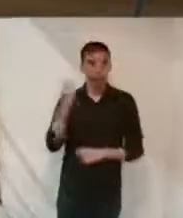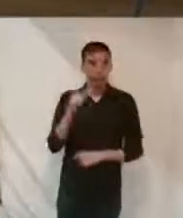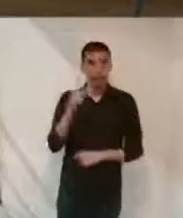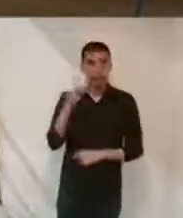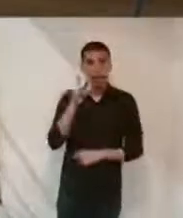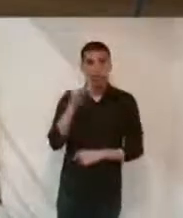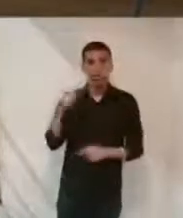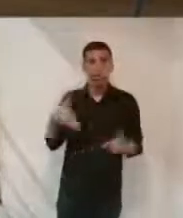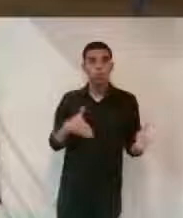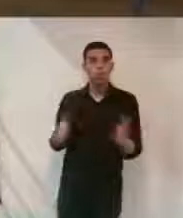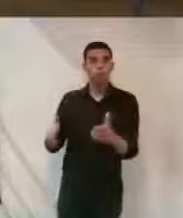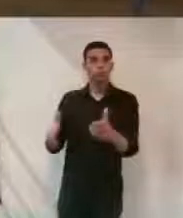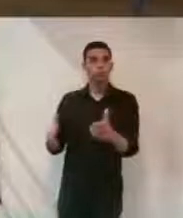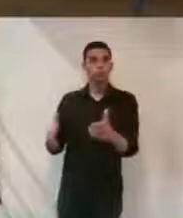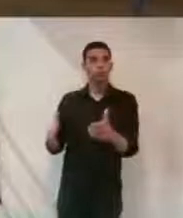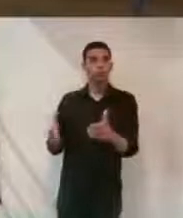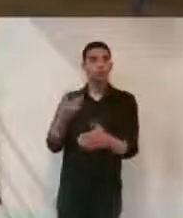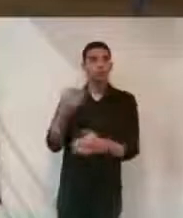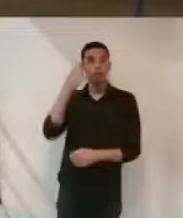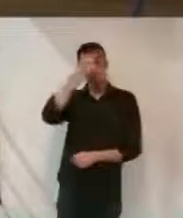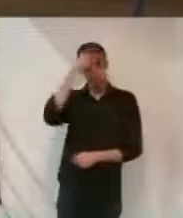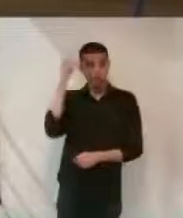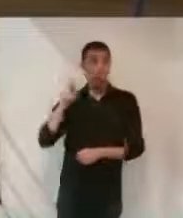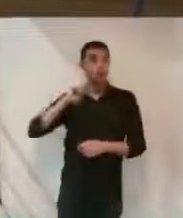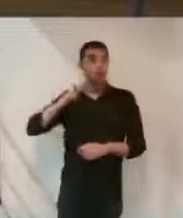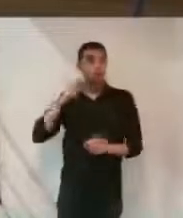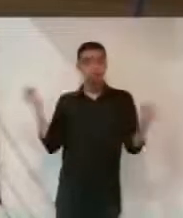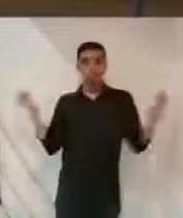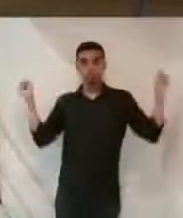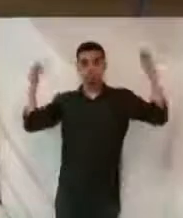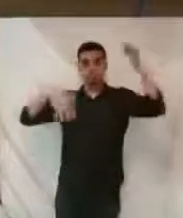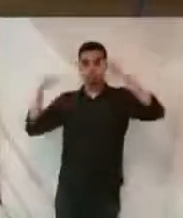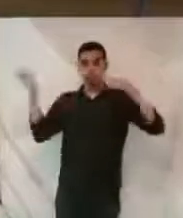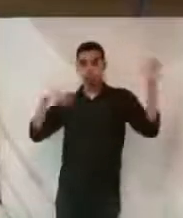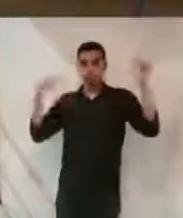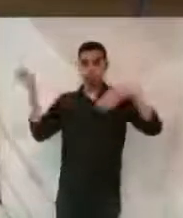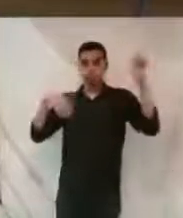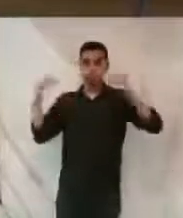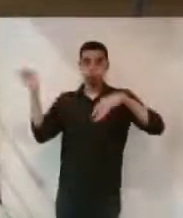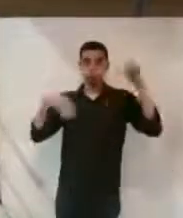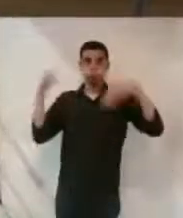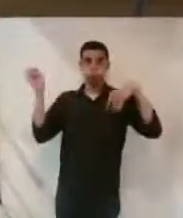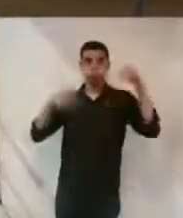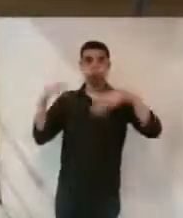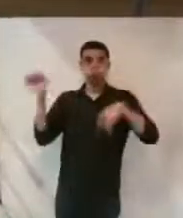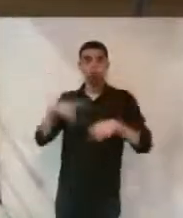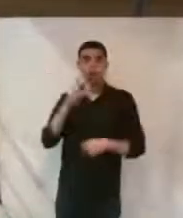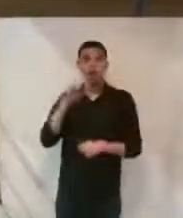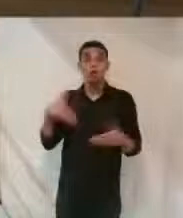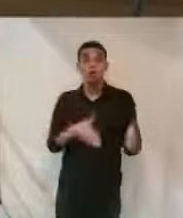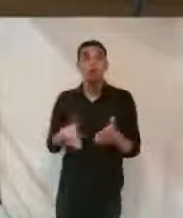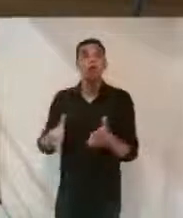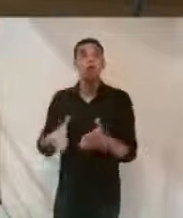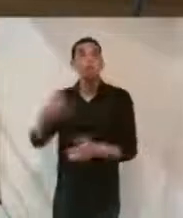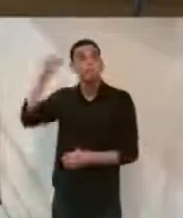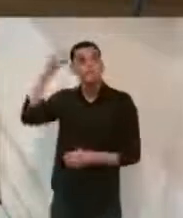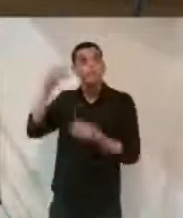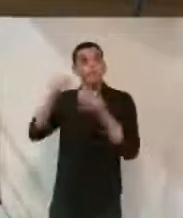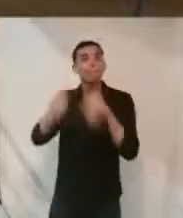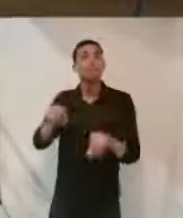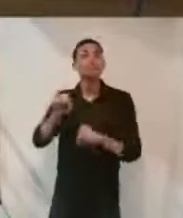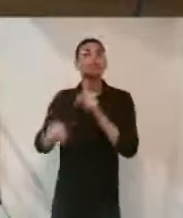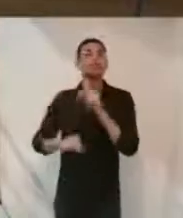no Amazonas estão poluindo os rios, poluindo os peixes, a alimentação nossa cada vez